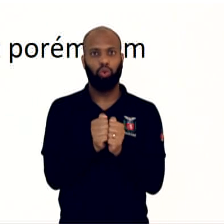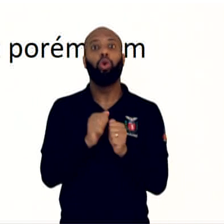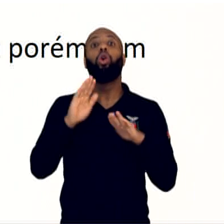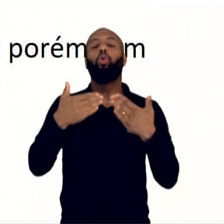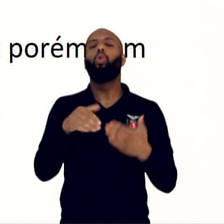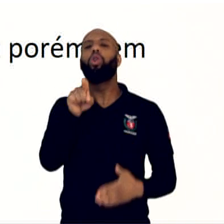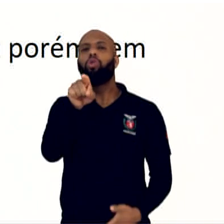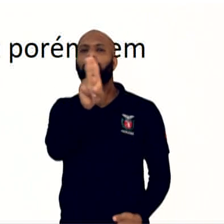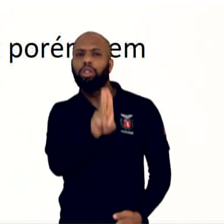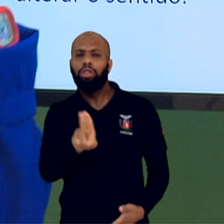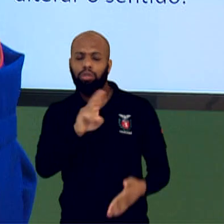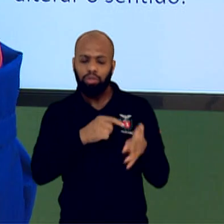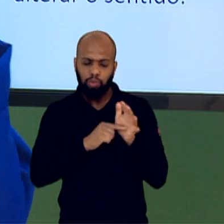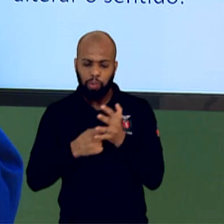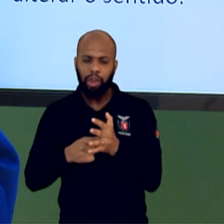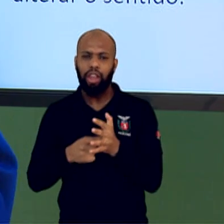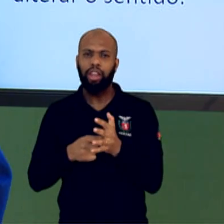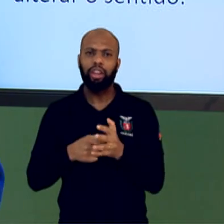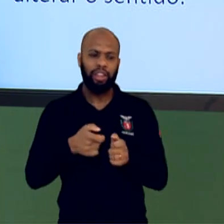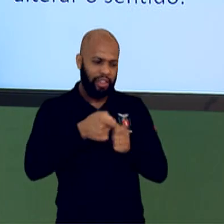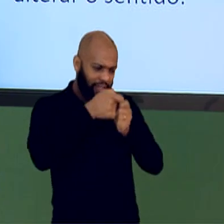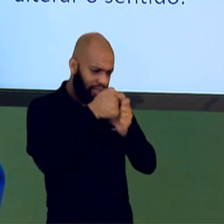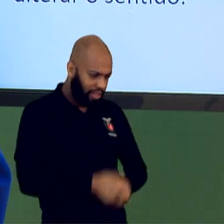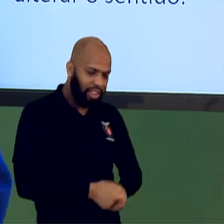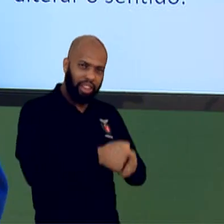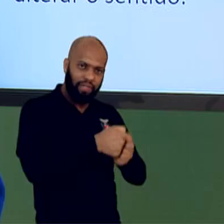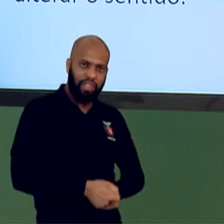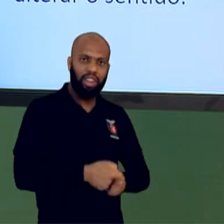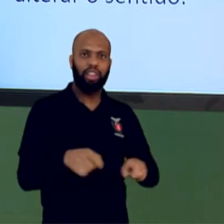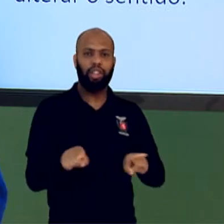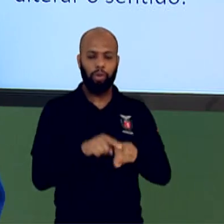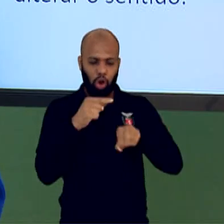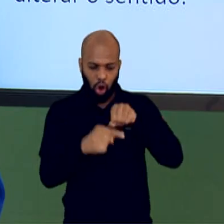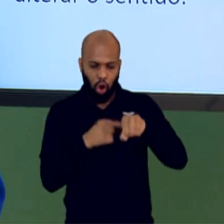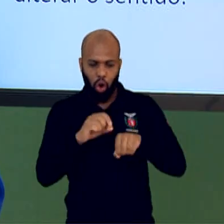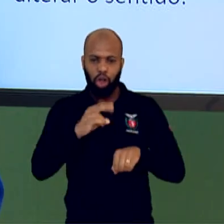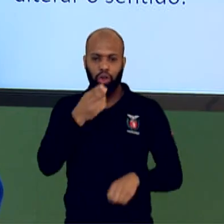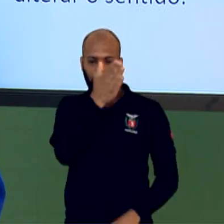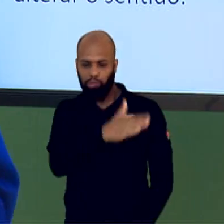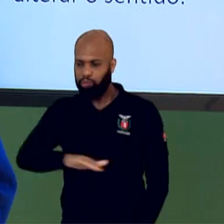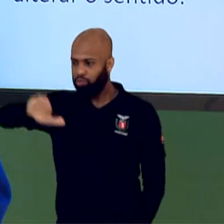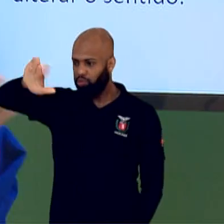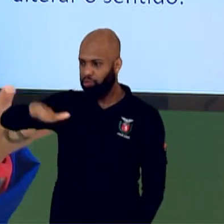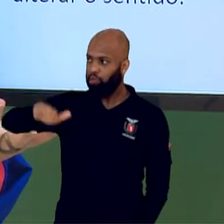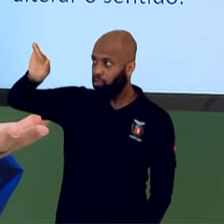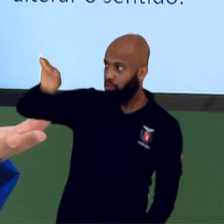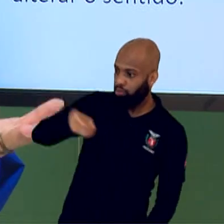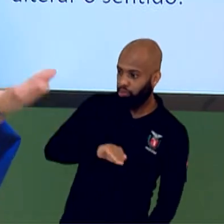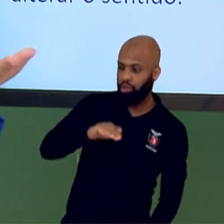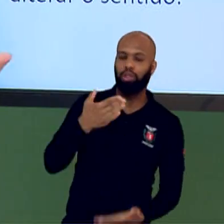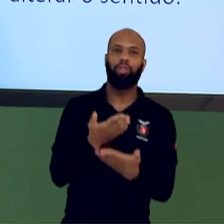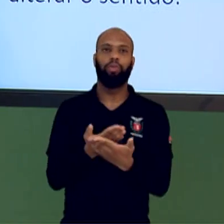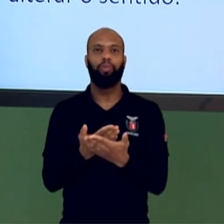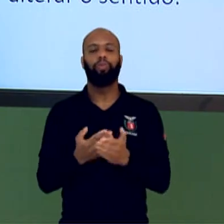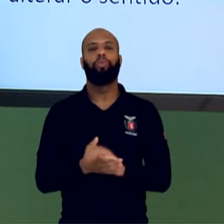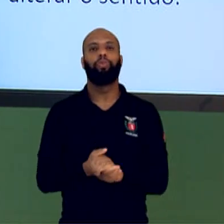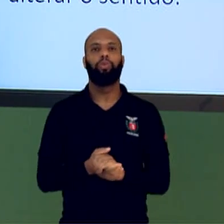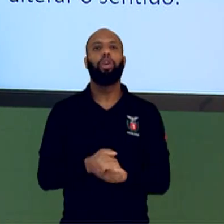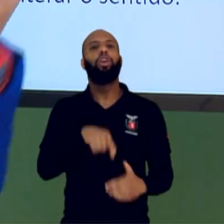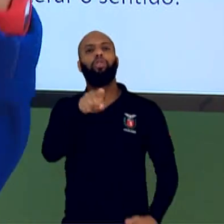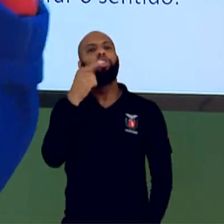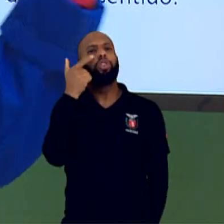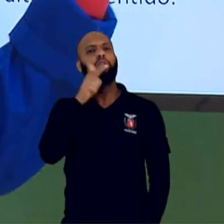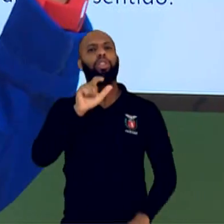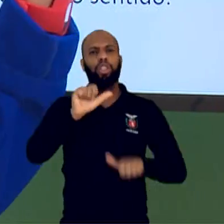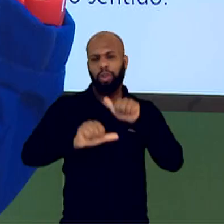usa uma máquina, seja ela a alavanca, a roda ou o plano inclinado, né, que foram as que a gente estudou, você